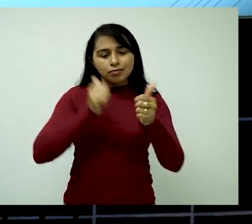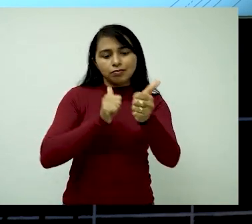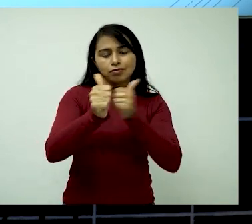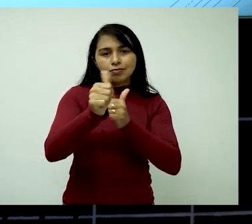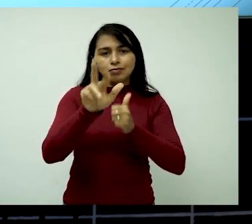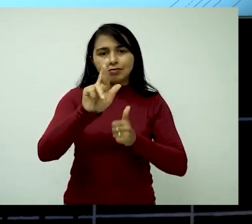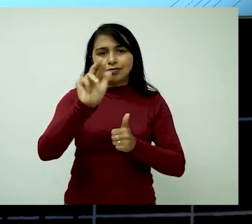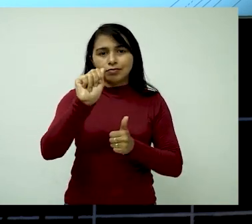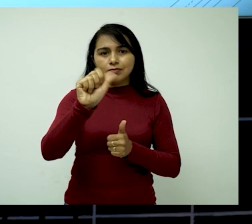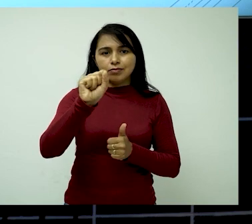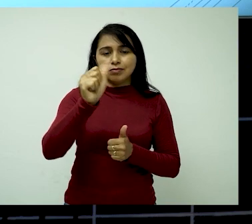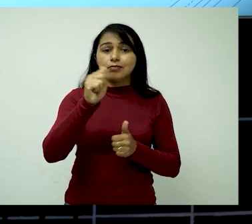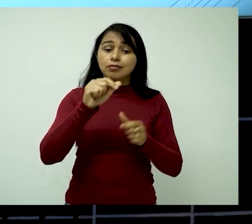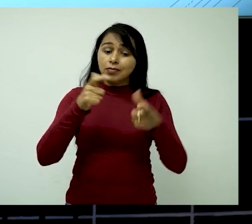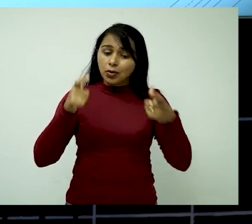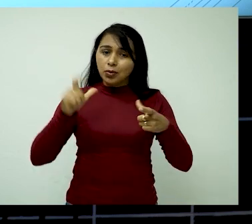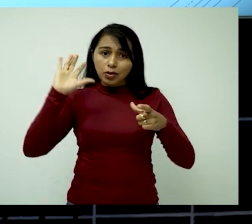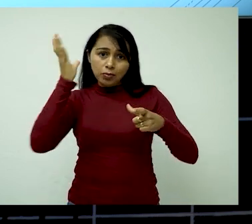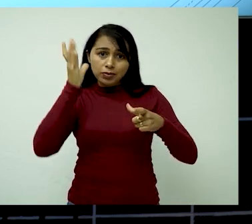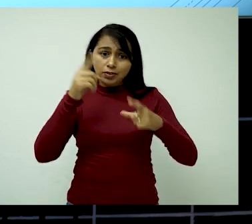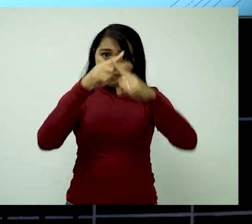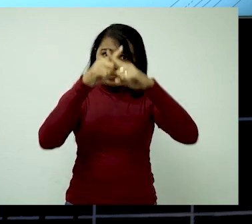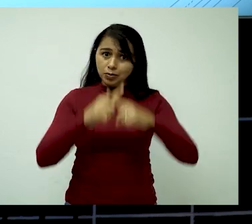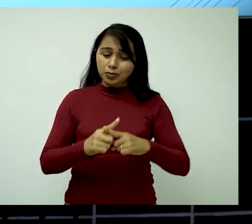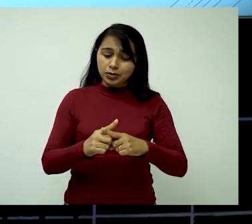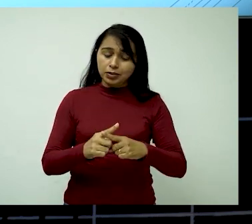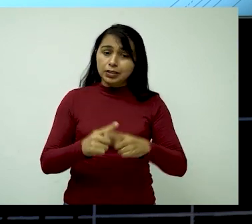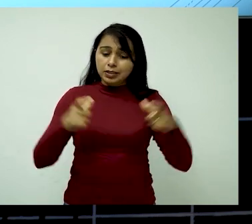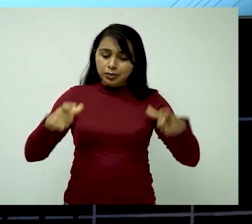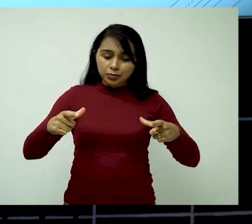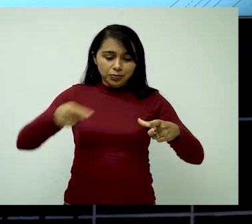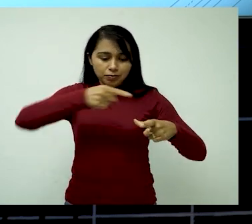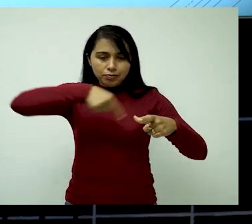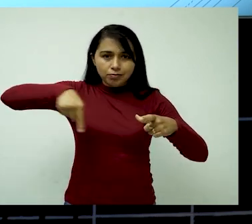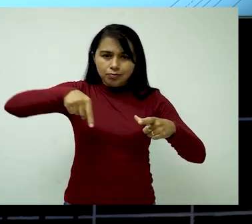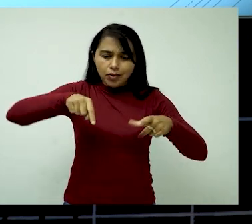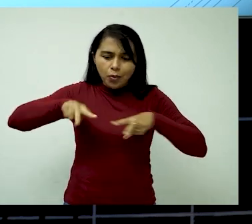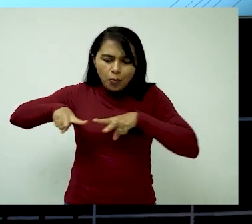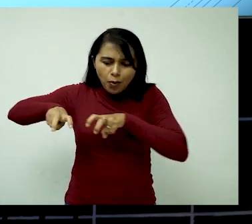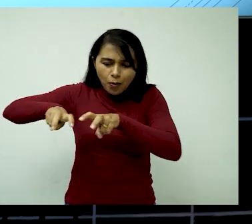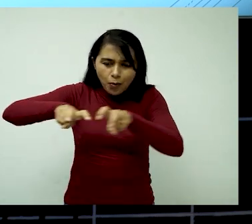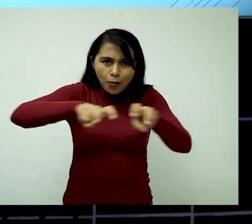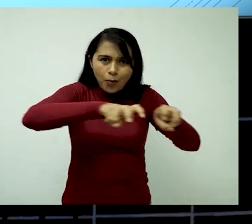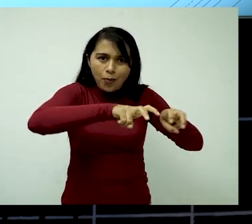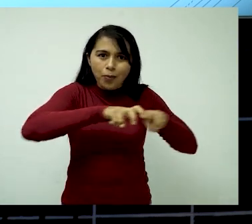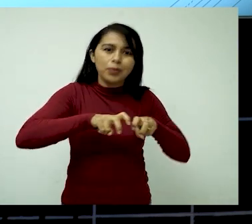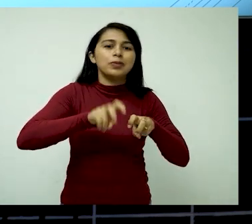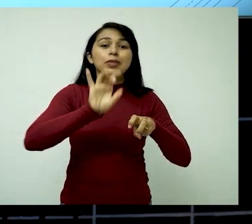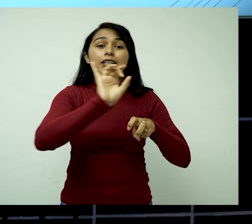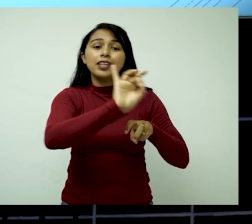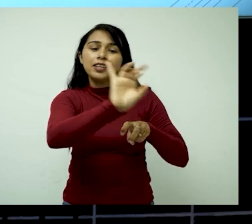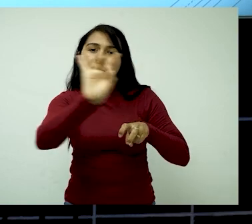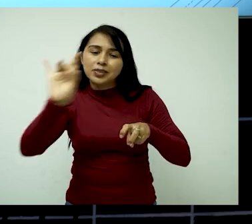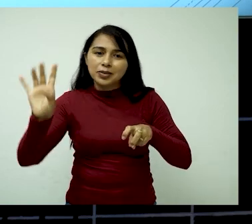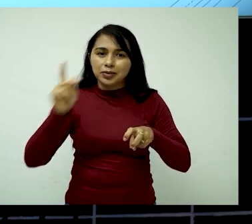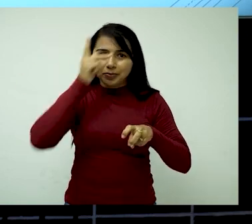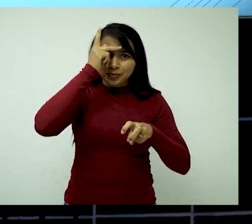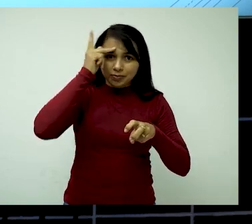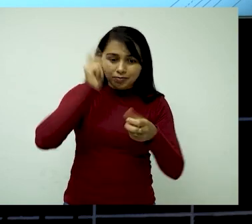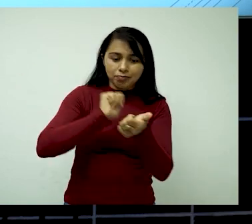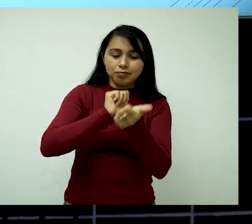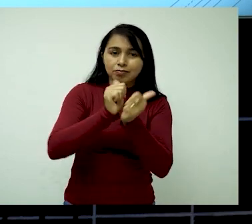elas são praticadas dentro do circuito do atletismo, dentro da pista. Cada atleta